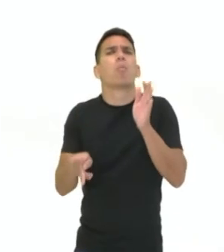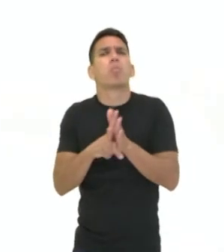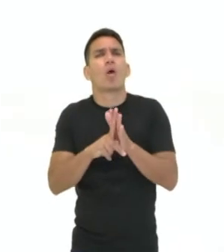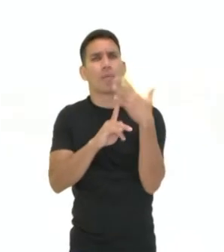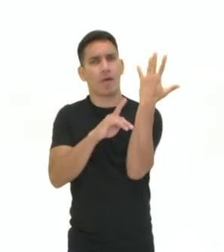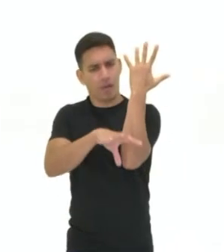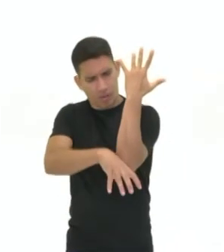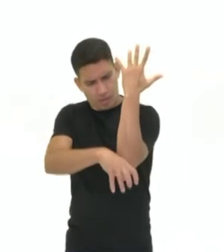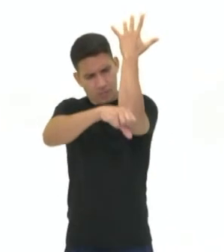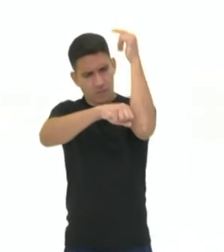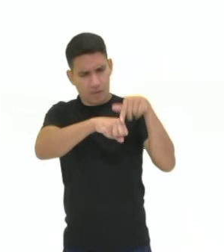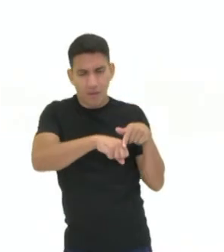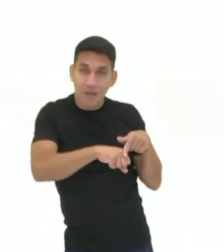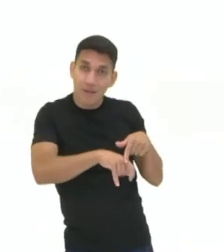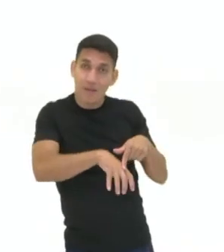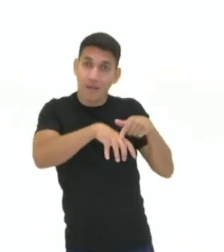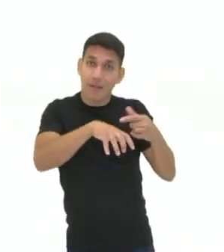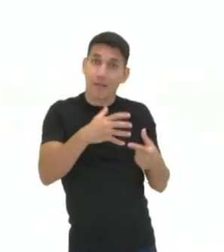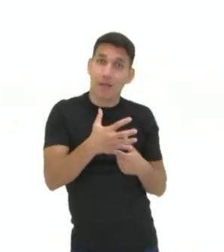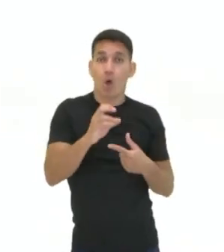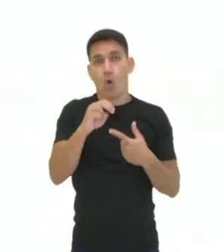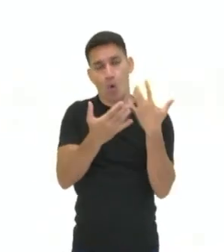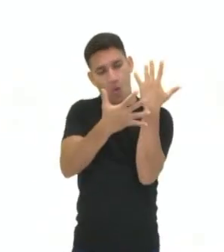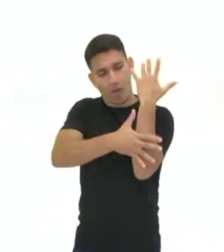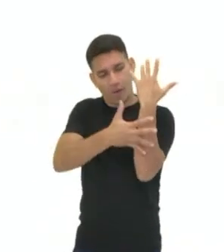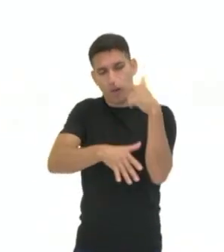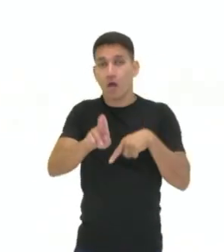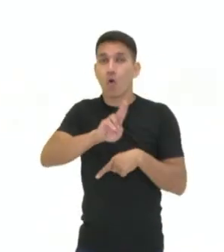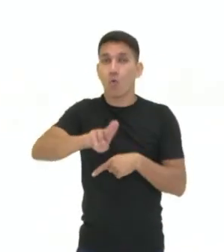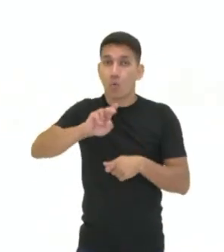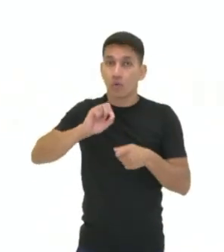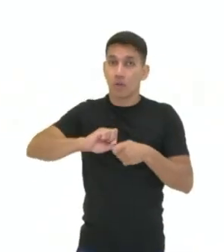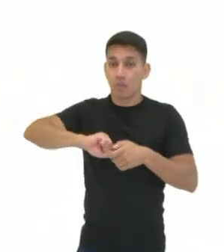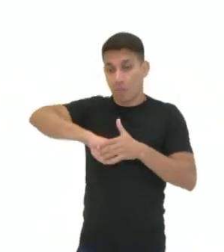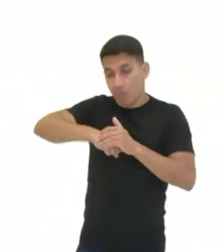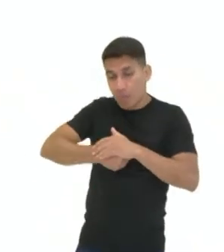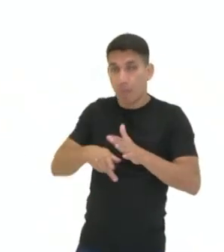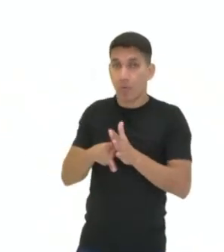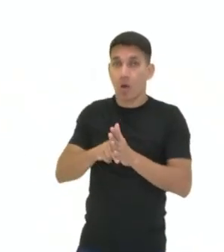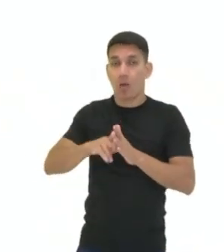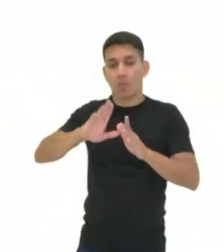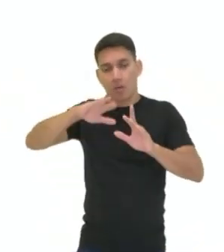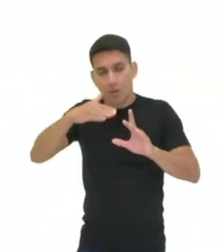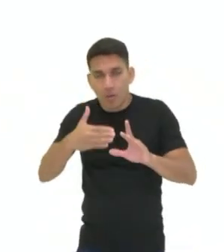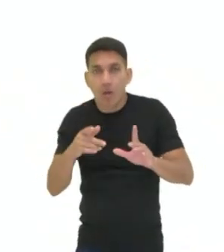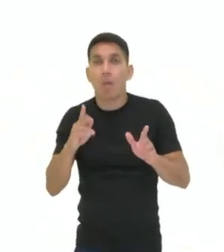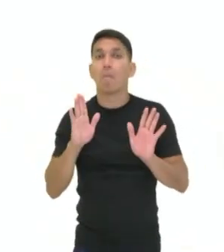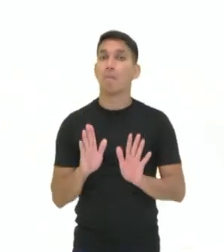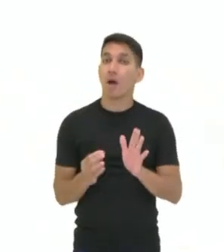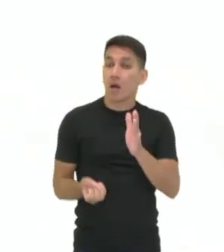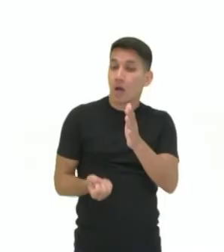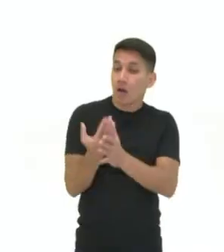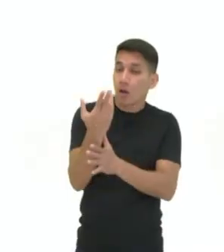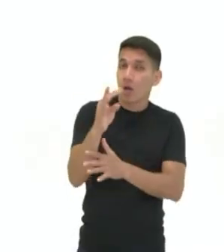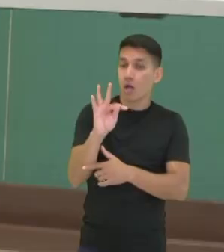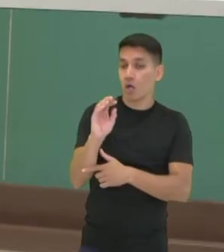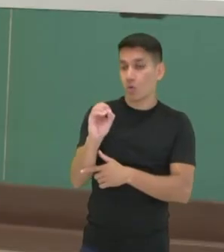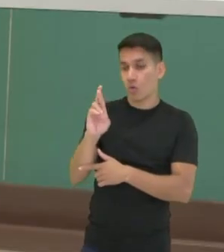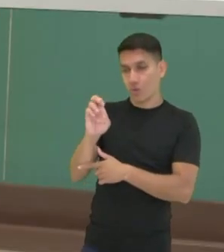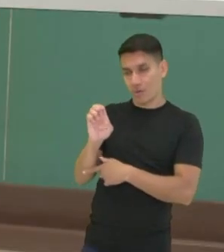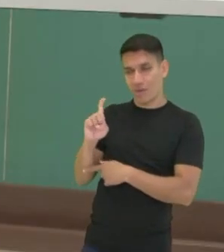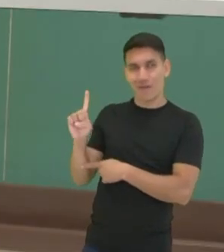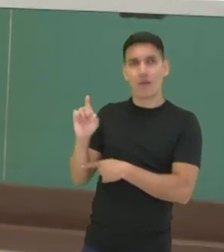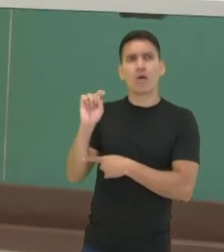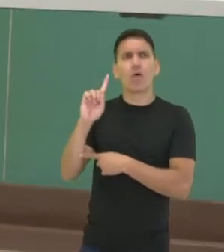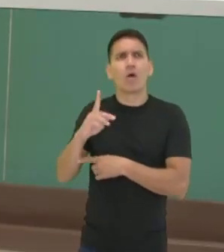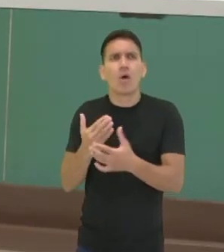fazem da raiz, é utilizada nesses rituais religiosos. Mas a origem é no toré. Então, quer dizer, a origem